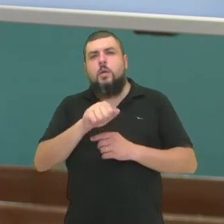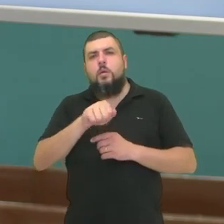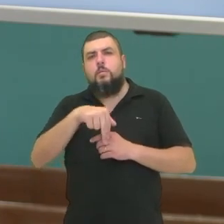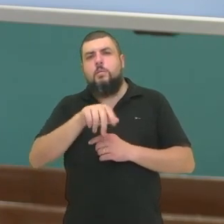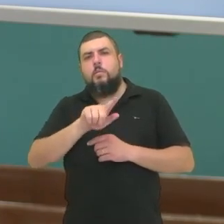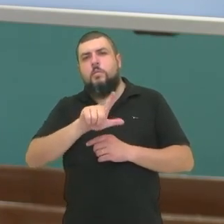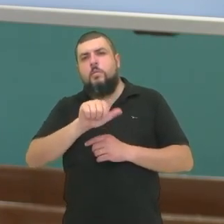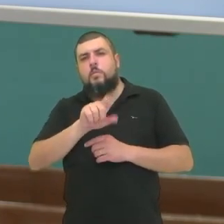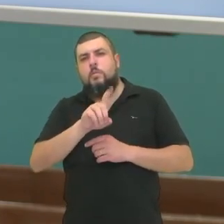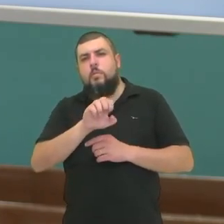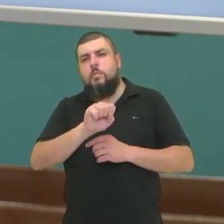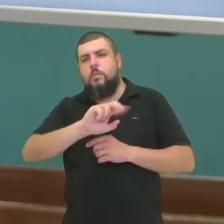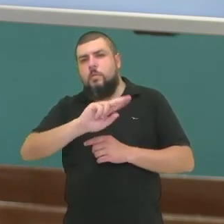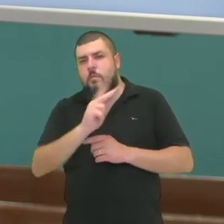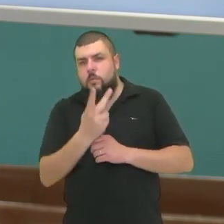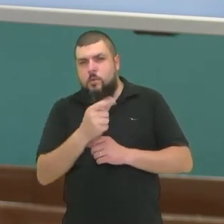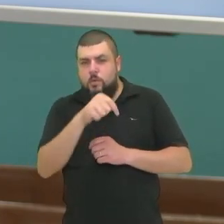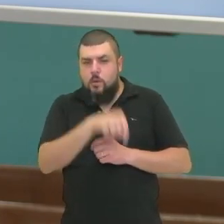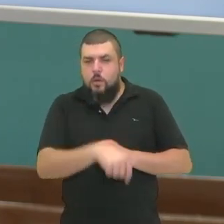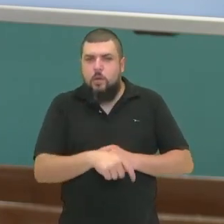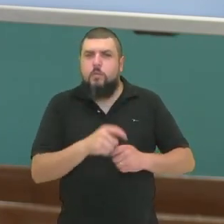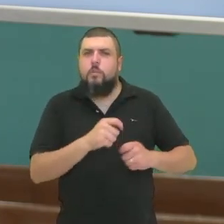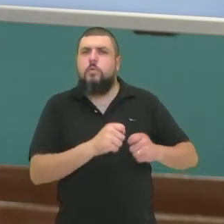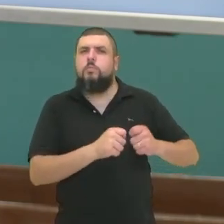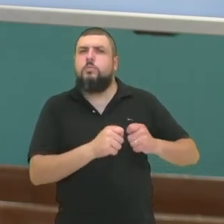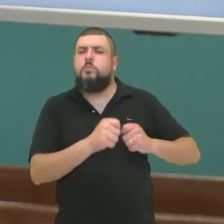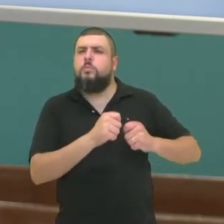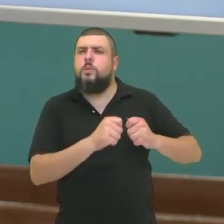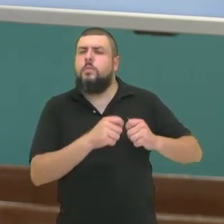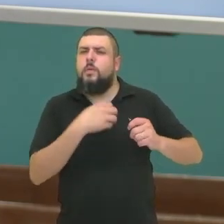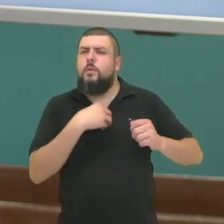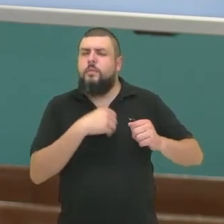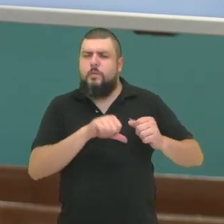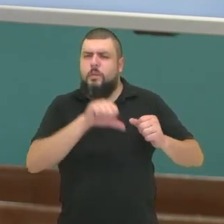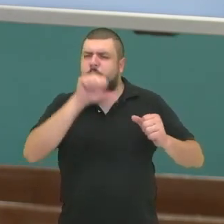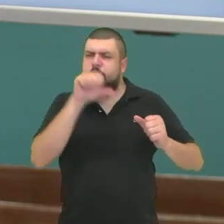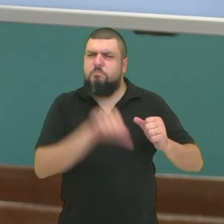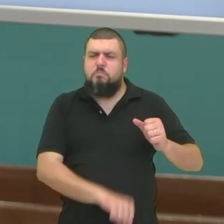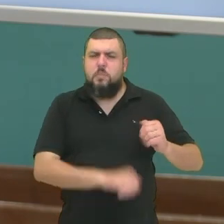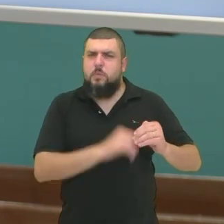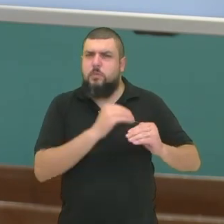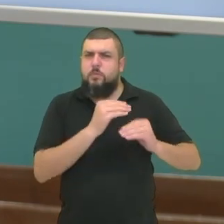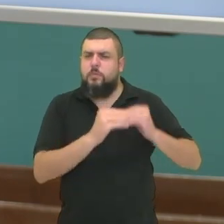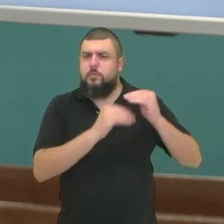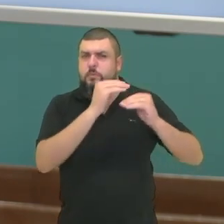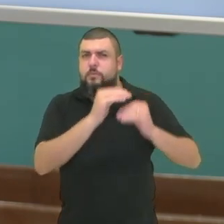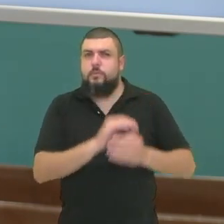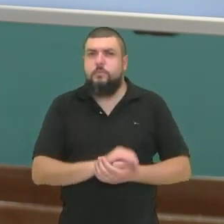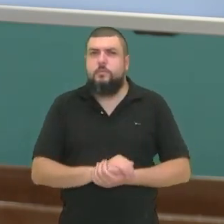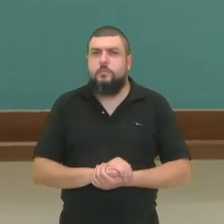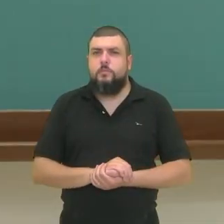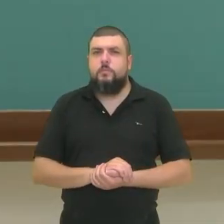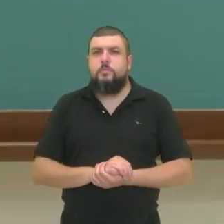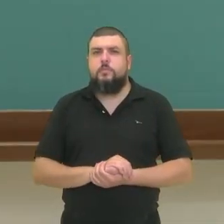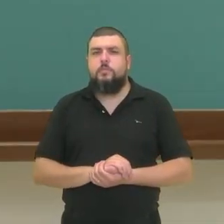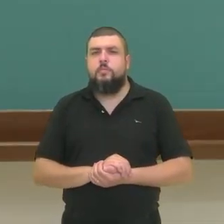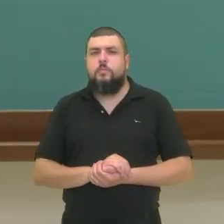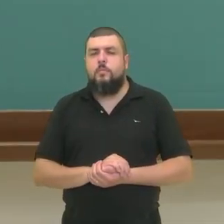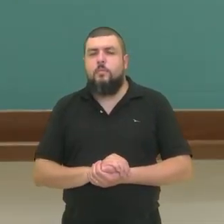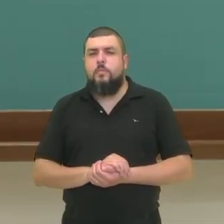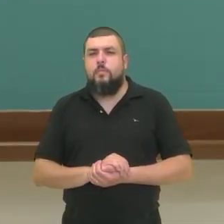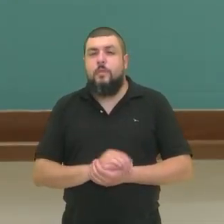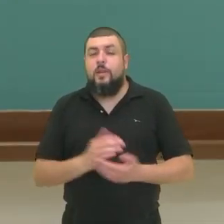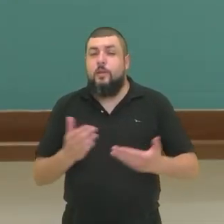das economias com os piores índices de desenvolvimento do mundo. Vamos para mais uma